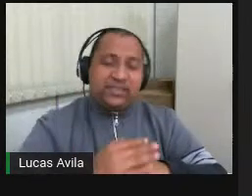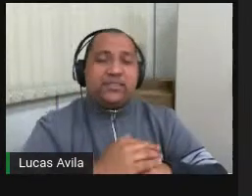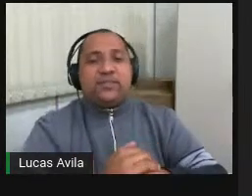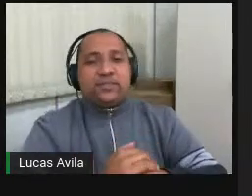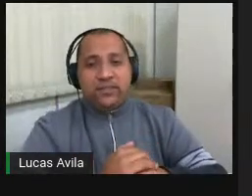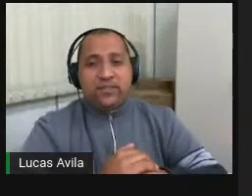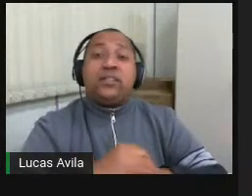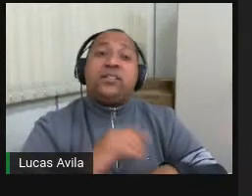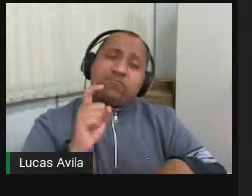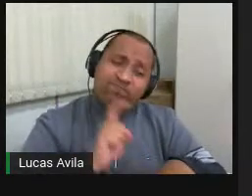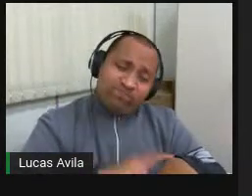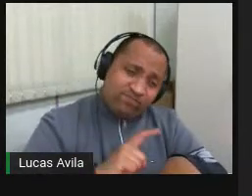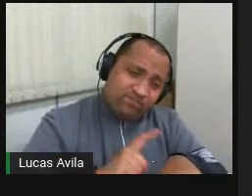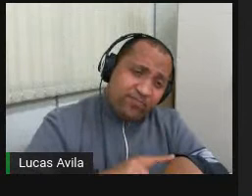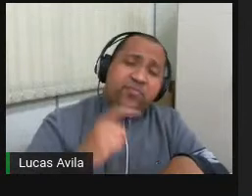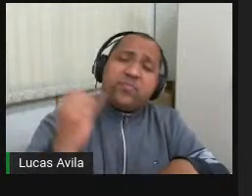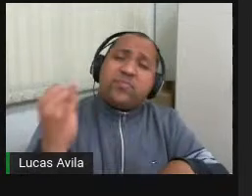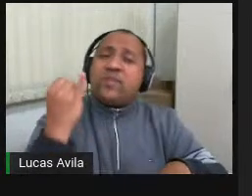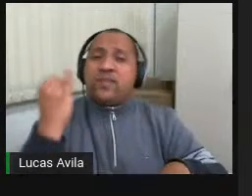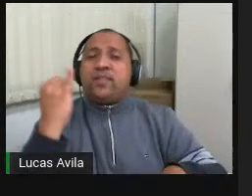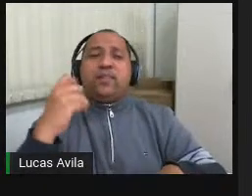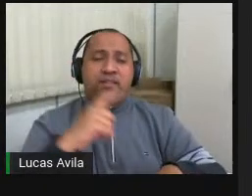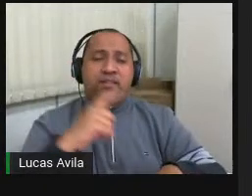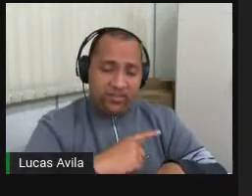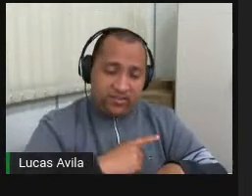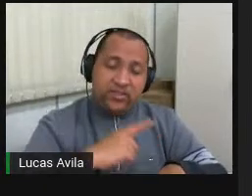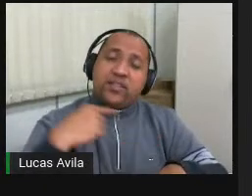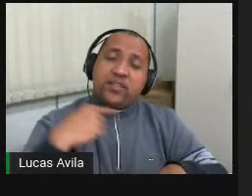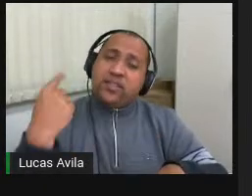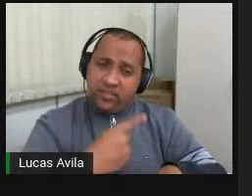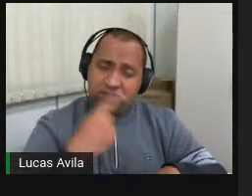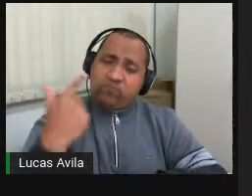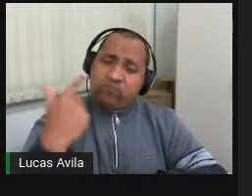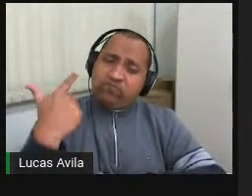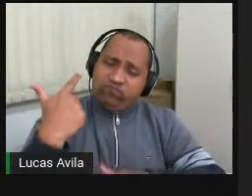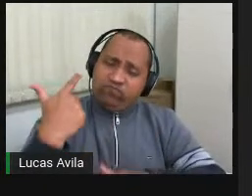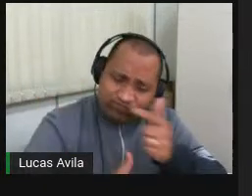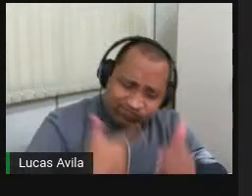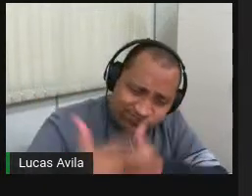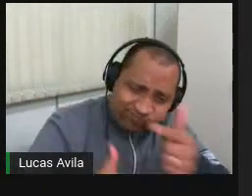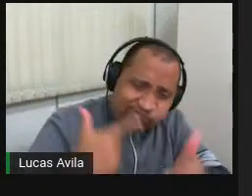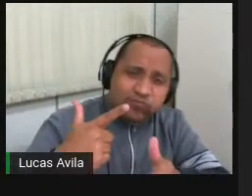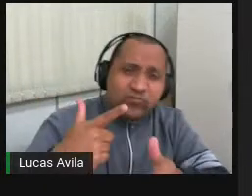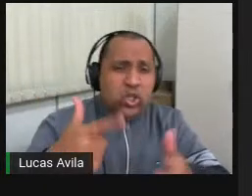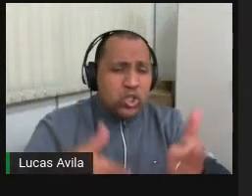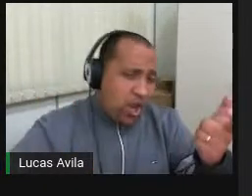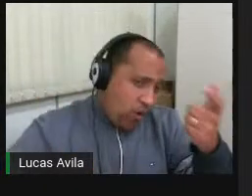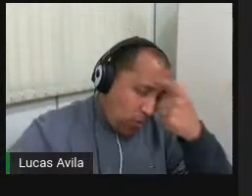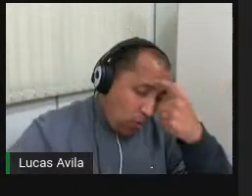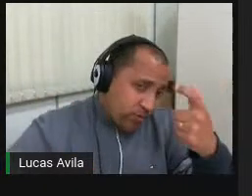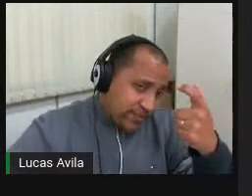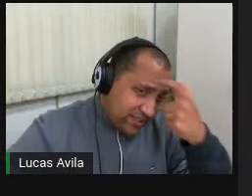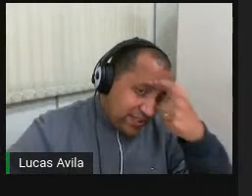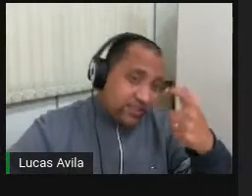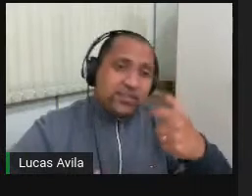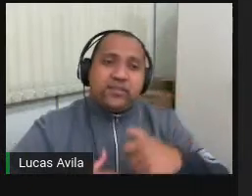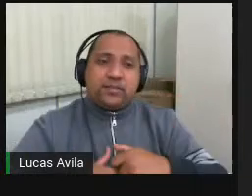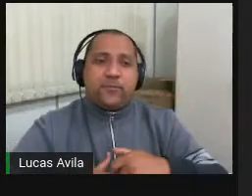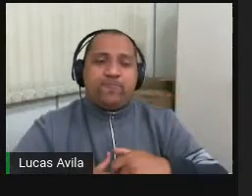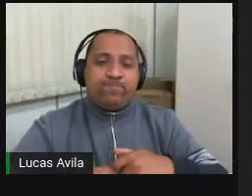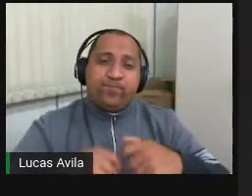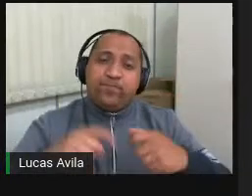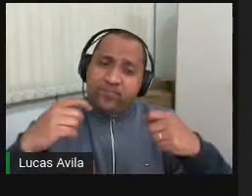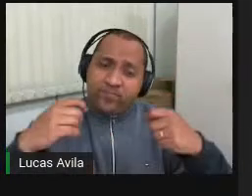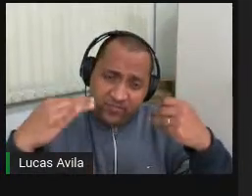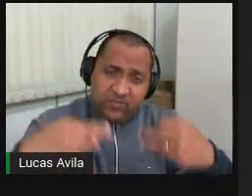esse momento crucial precisa da nossa ação consciente e deliberada